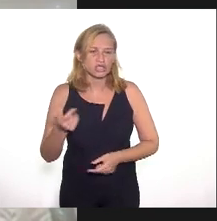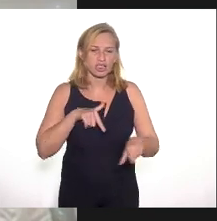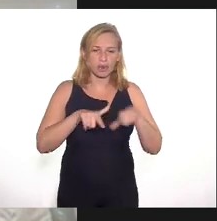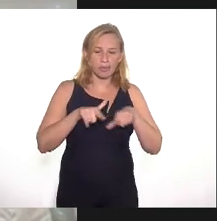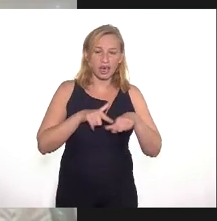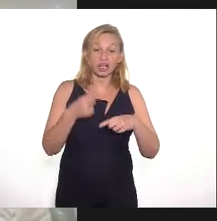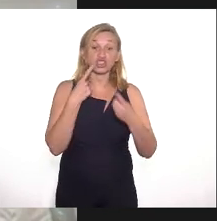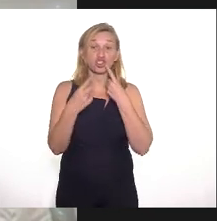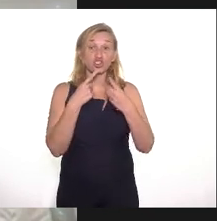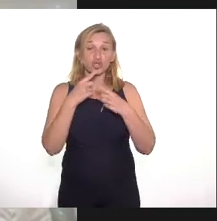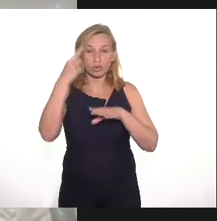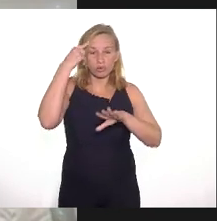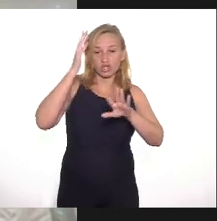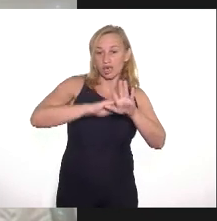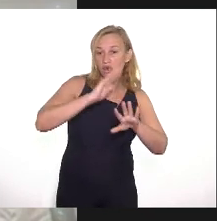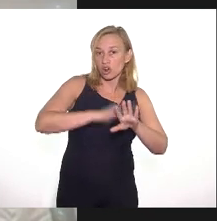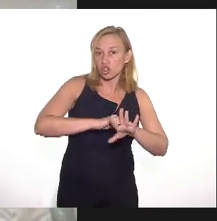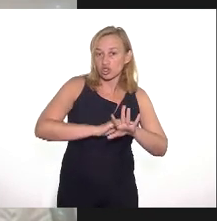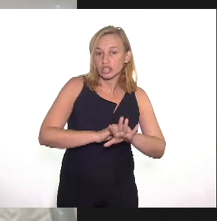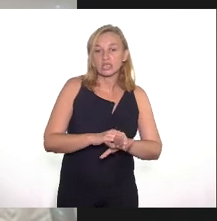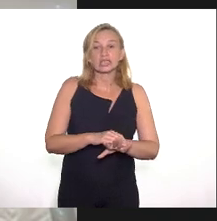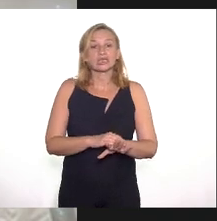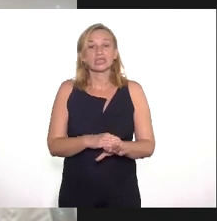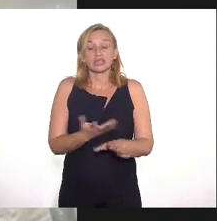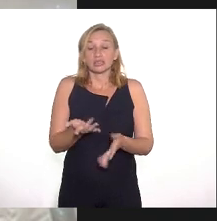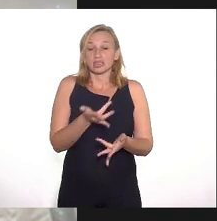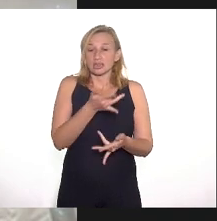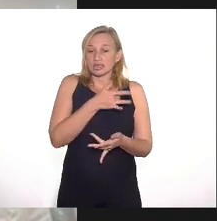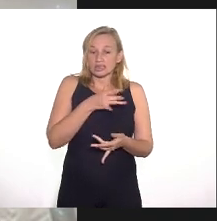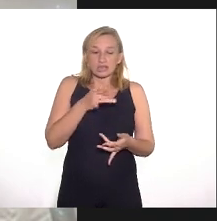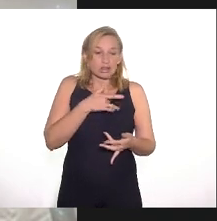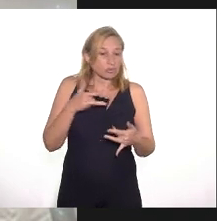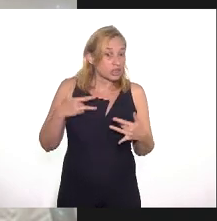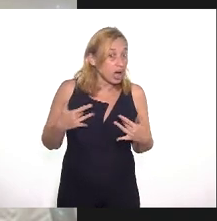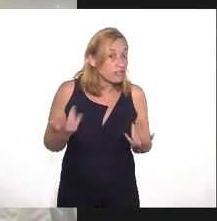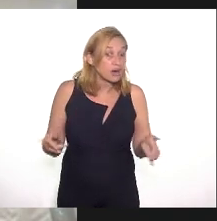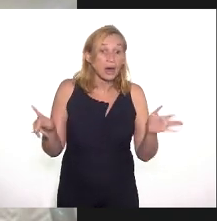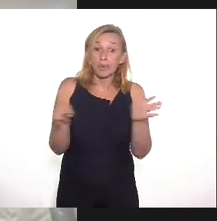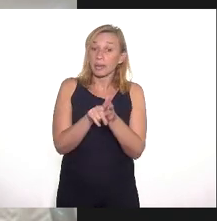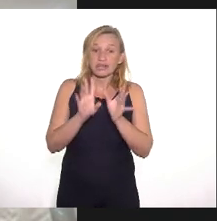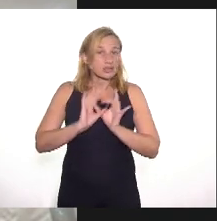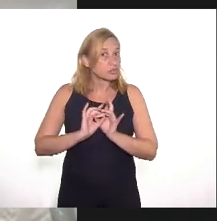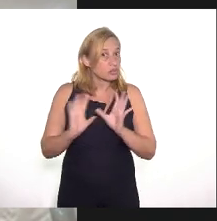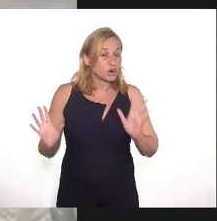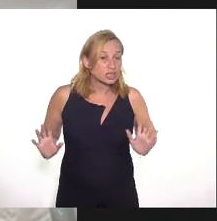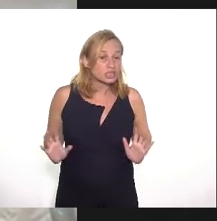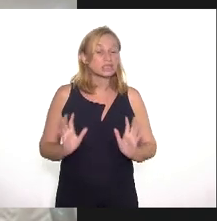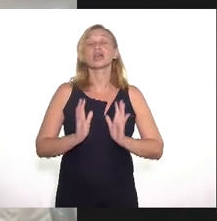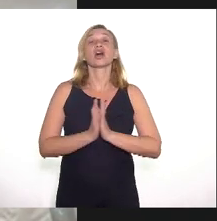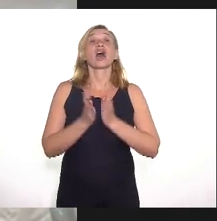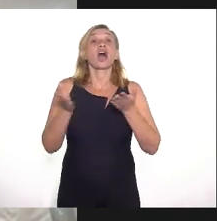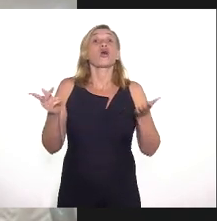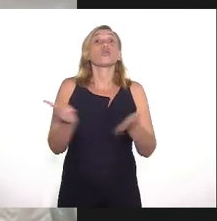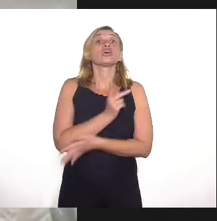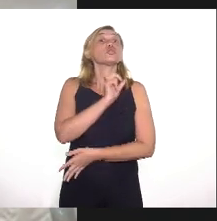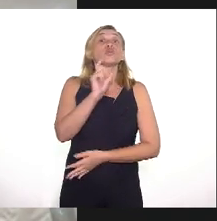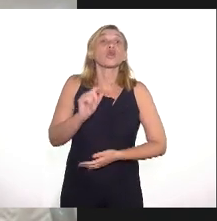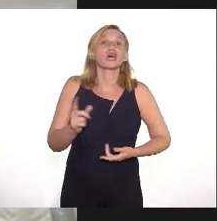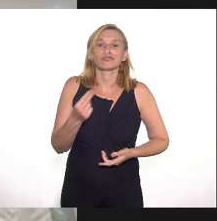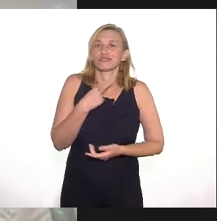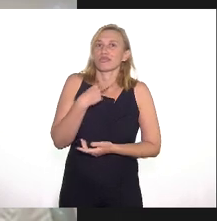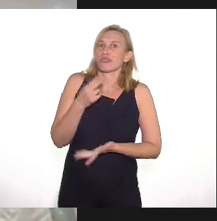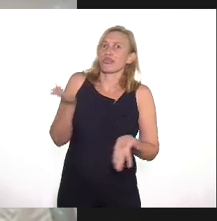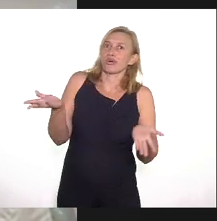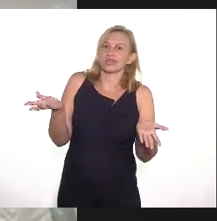as discussões ideológicas, elas são extremamente salutares e fazem parte da democracia. Acontece que a gente não pode